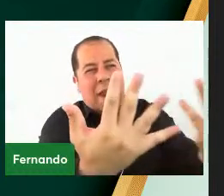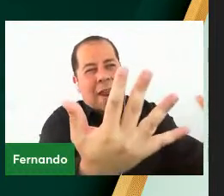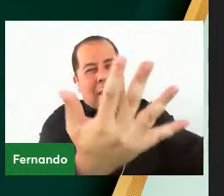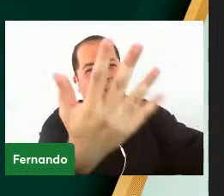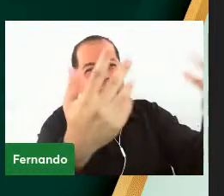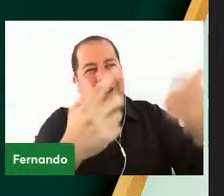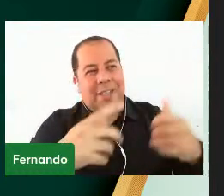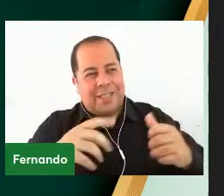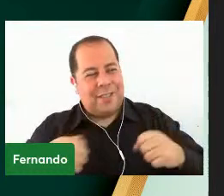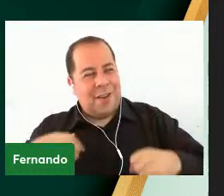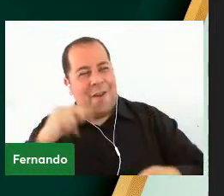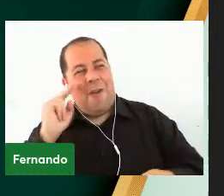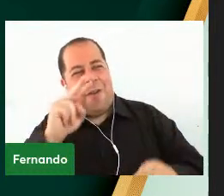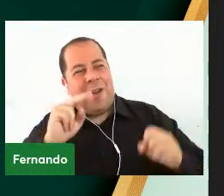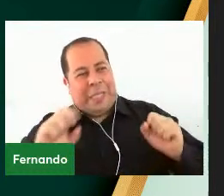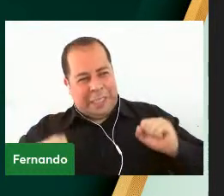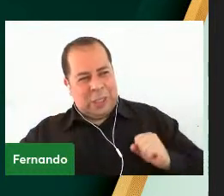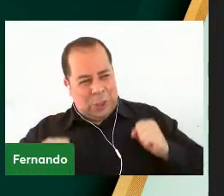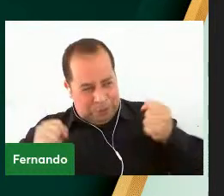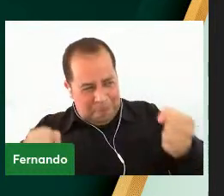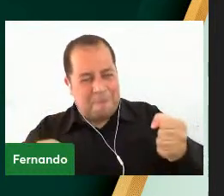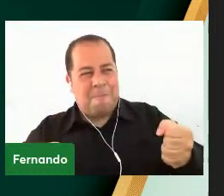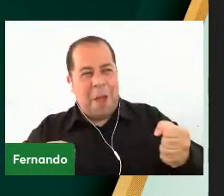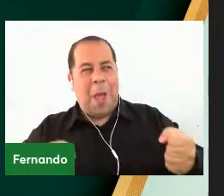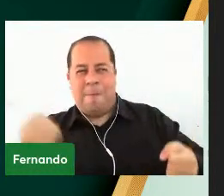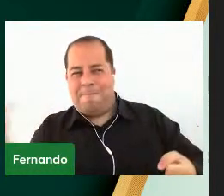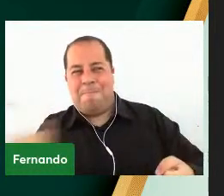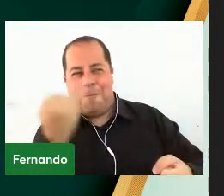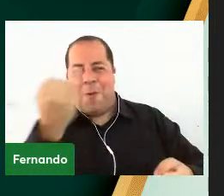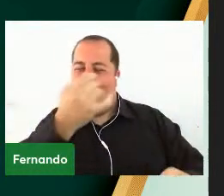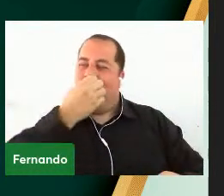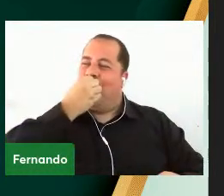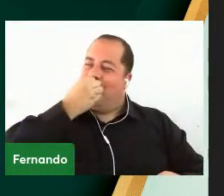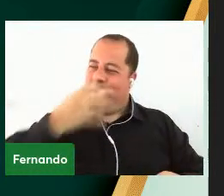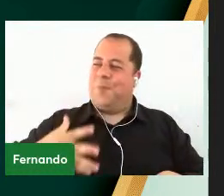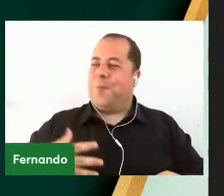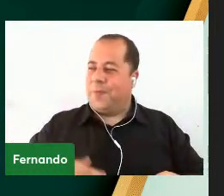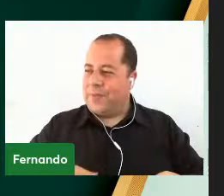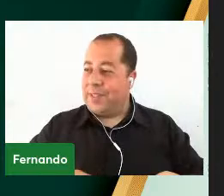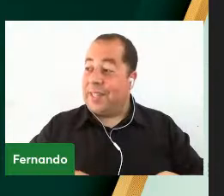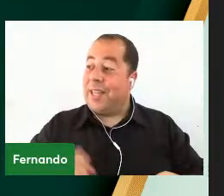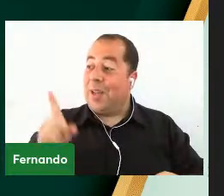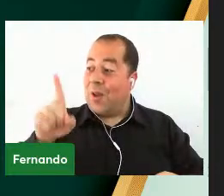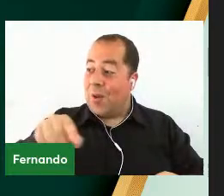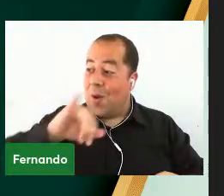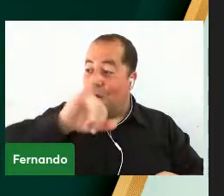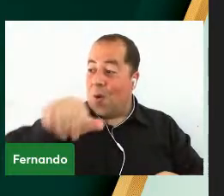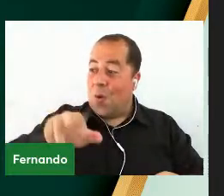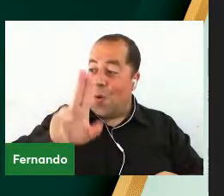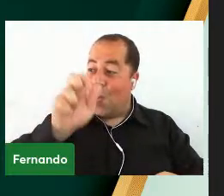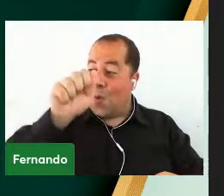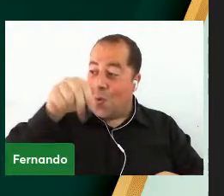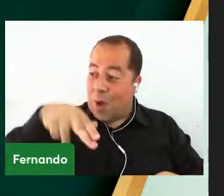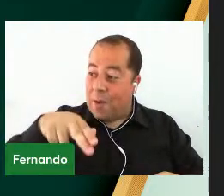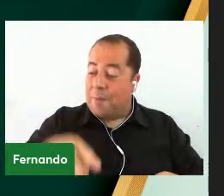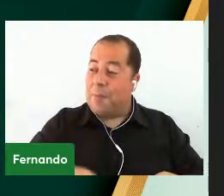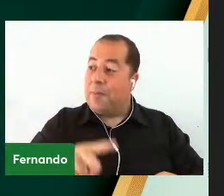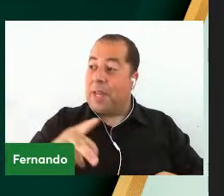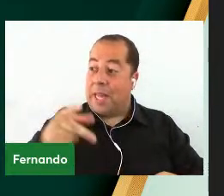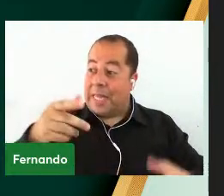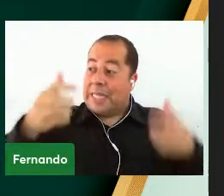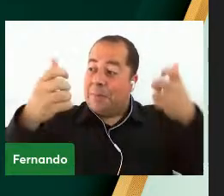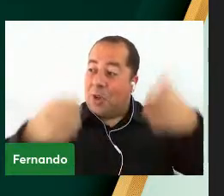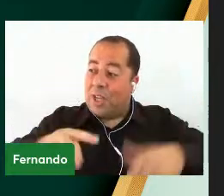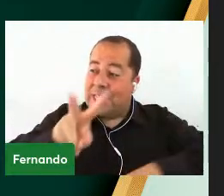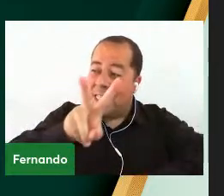o esforço e sacrifícios para chegarem até aqui. E como bem disse o professor Juan, pelas virtudes que nos